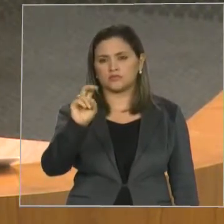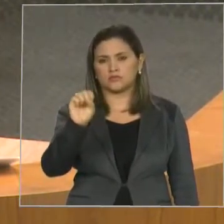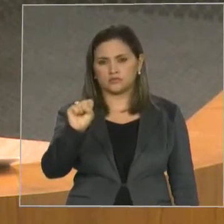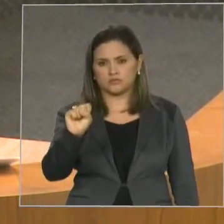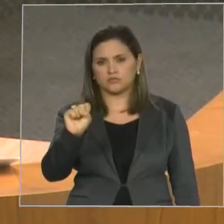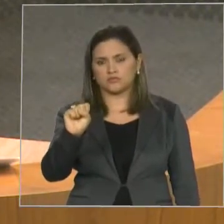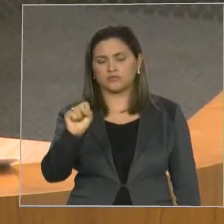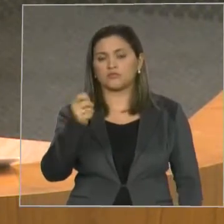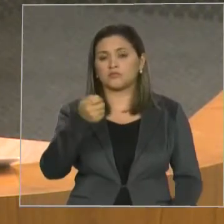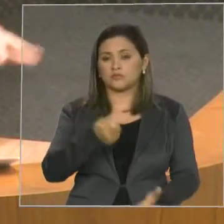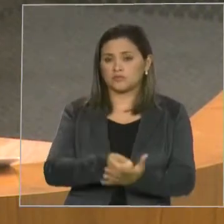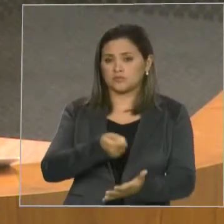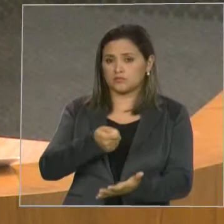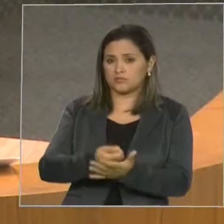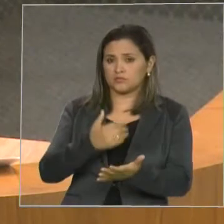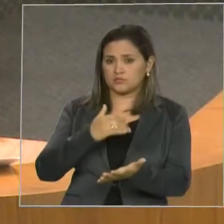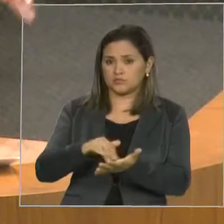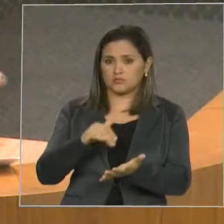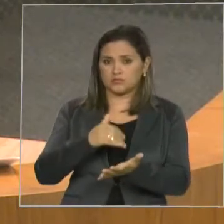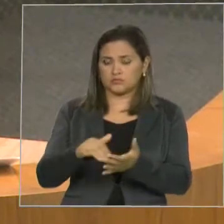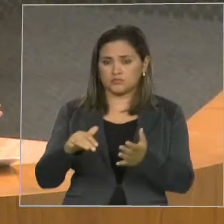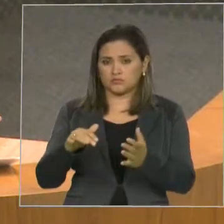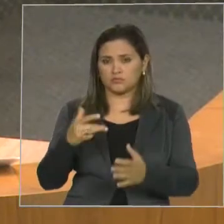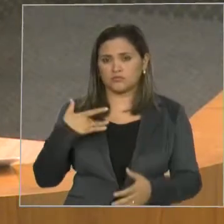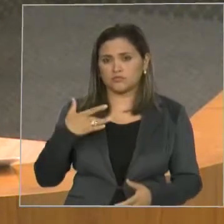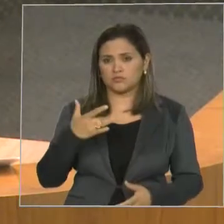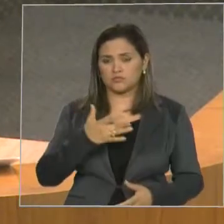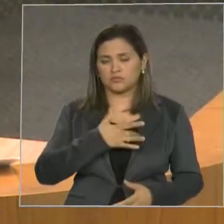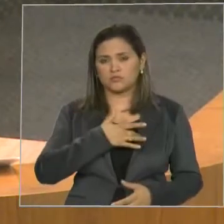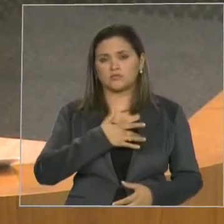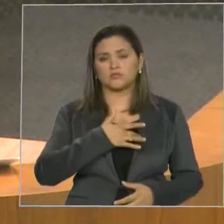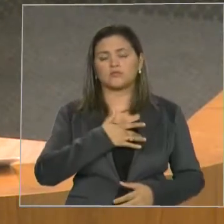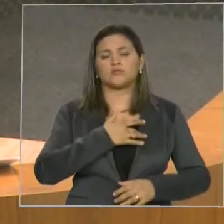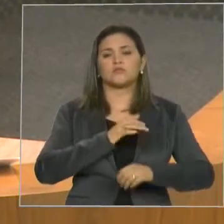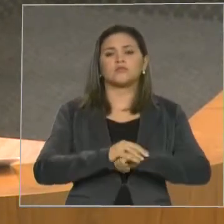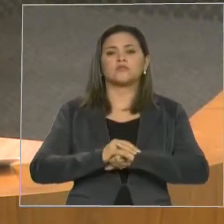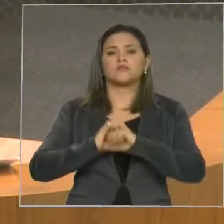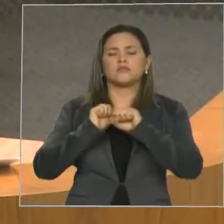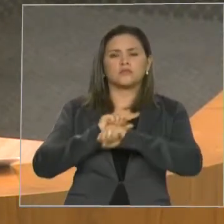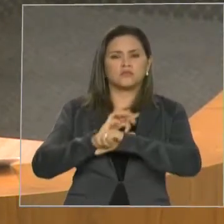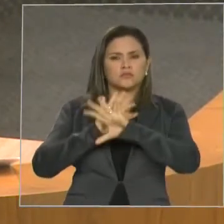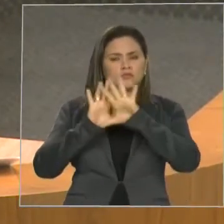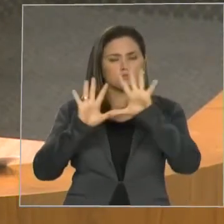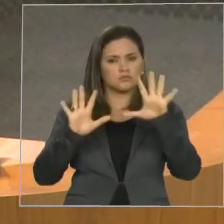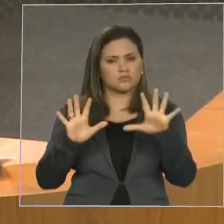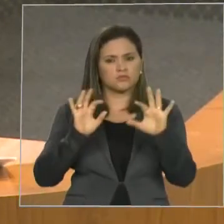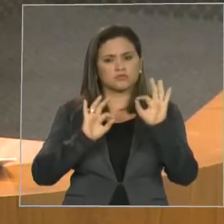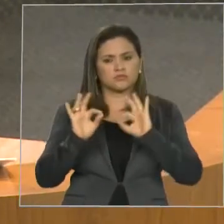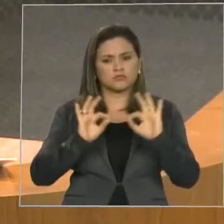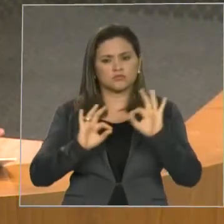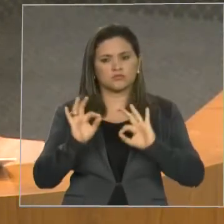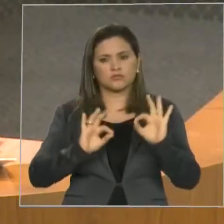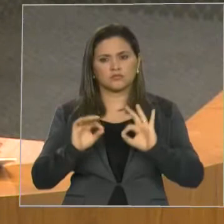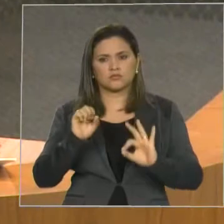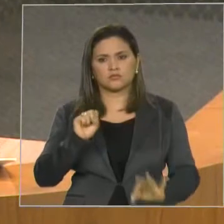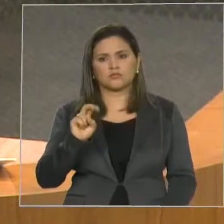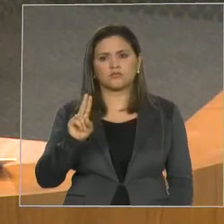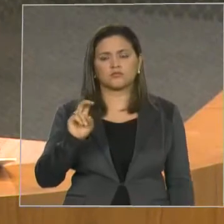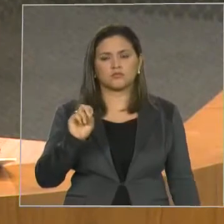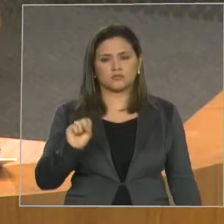Saúde a garantir a transparência nas atividades de regulação do Sistema Único de Saúde,